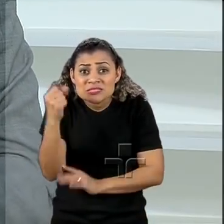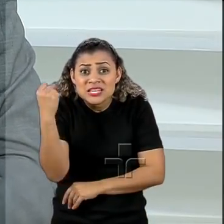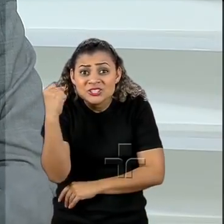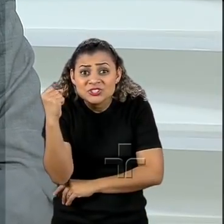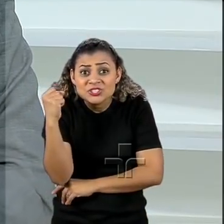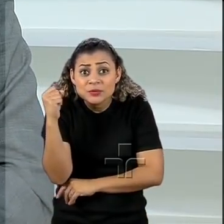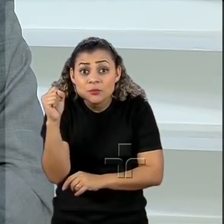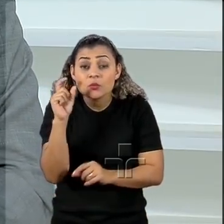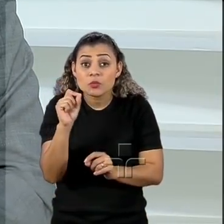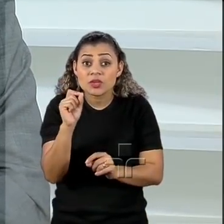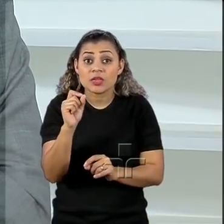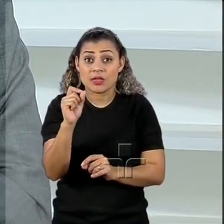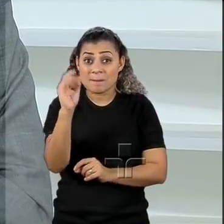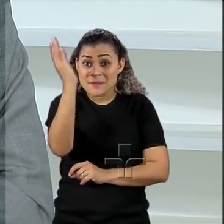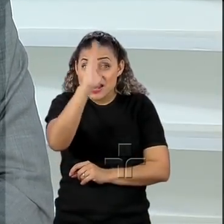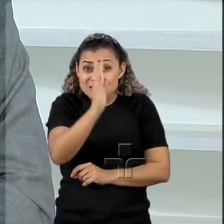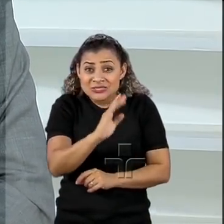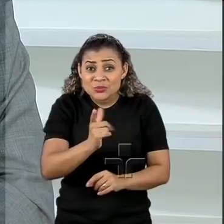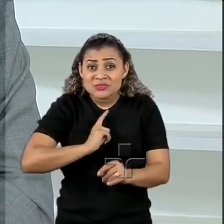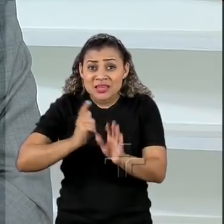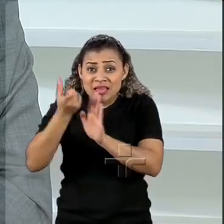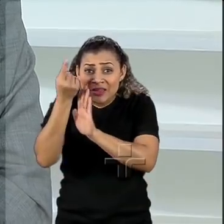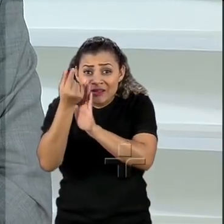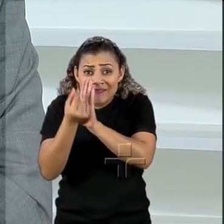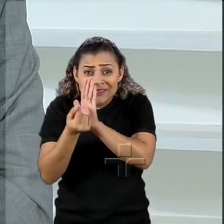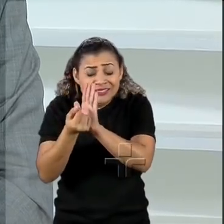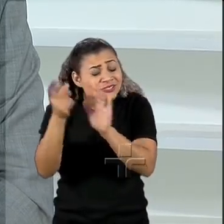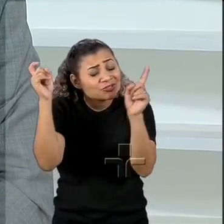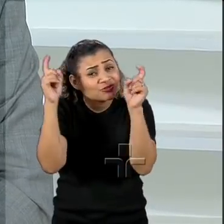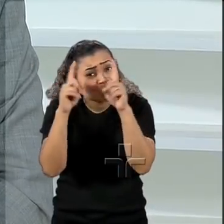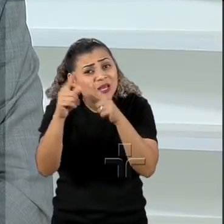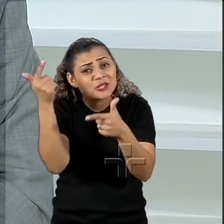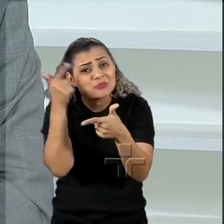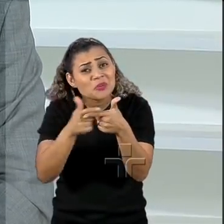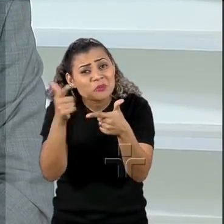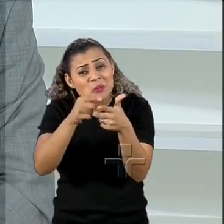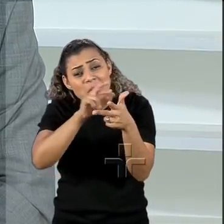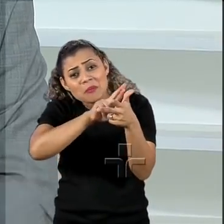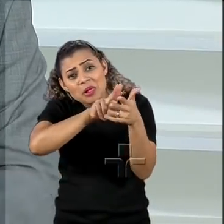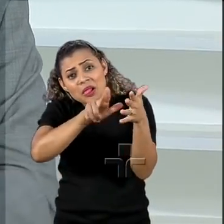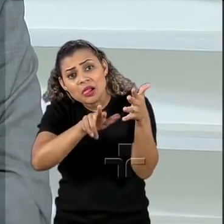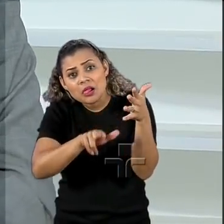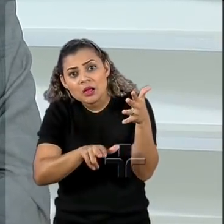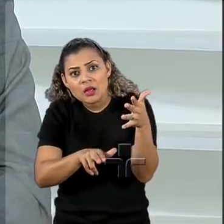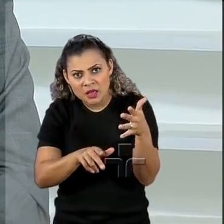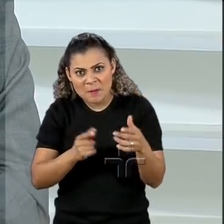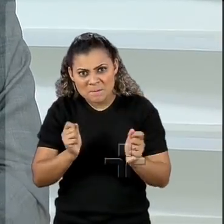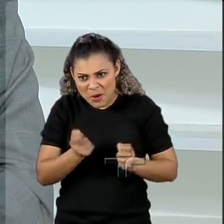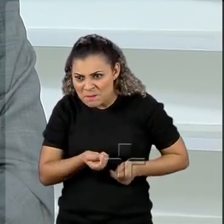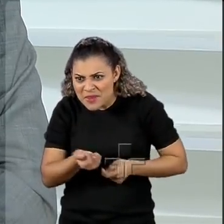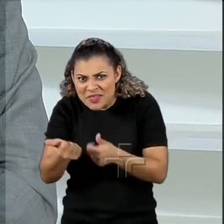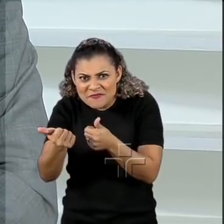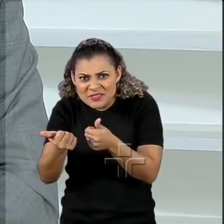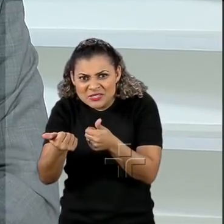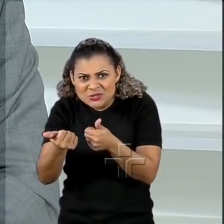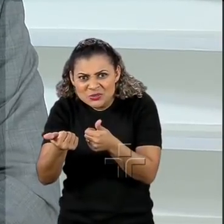um Estado brasileiro, com as dificuldades orçamentárias que nós temos, para criar qualquer tipo de benefício para qualquer funcionário